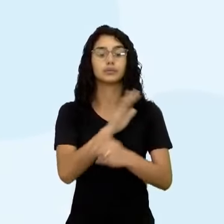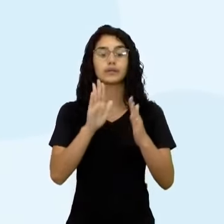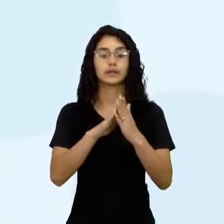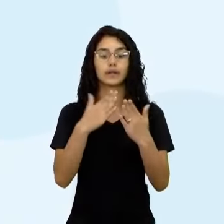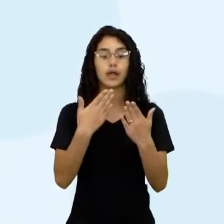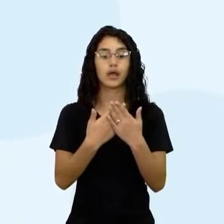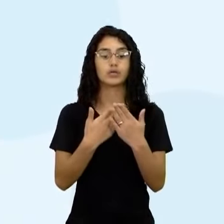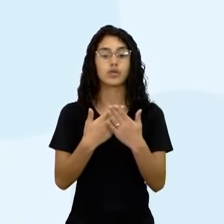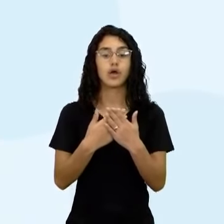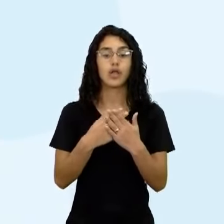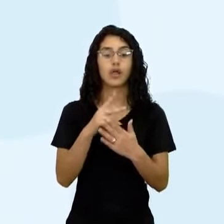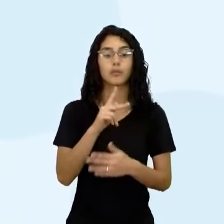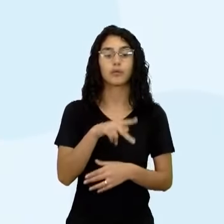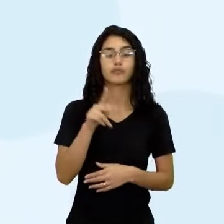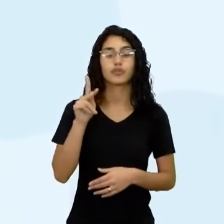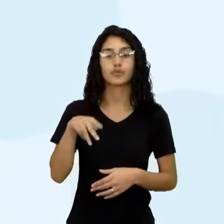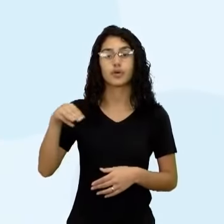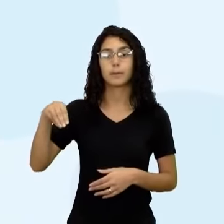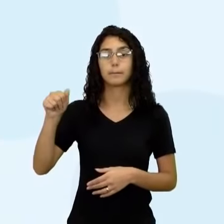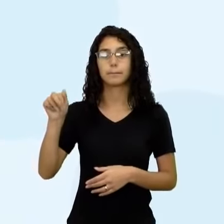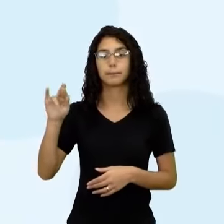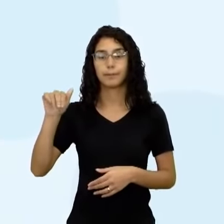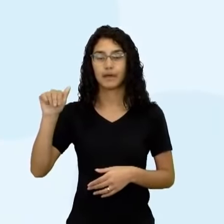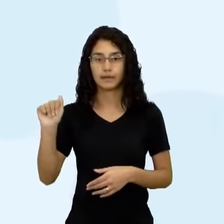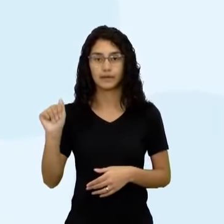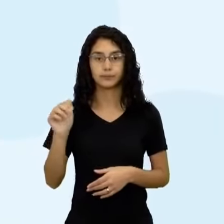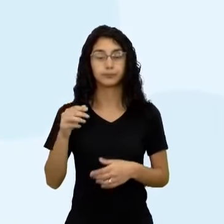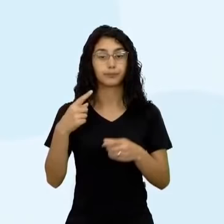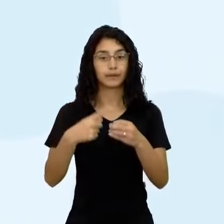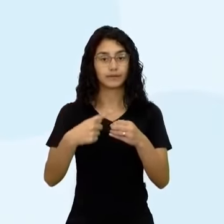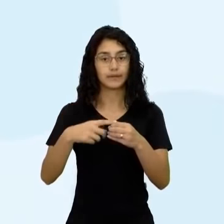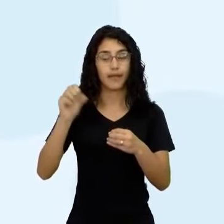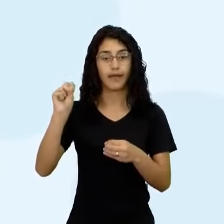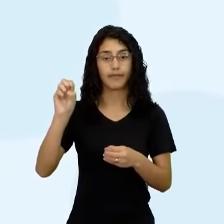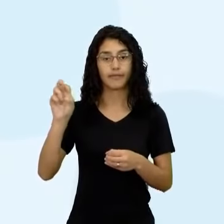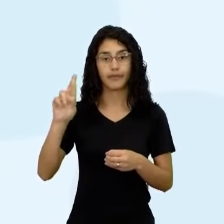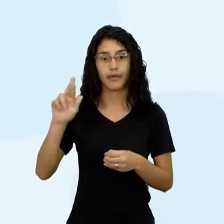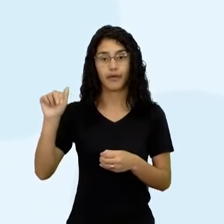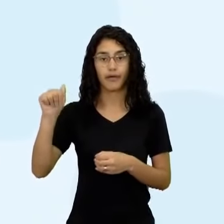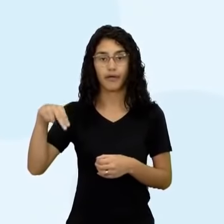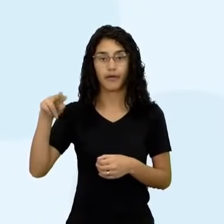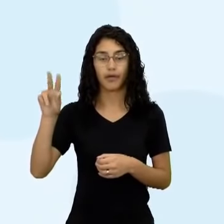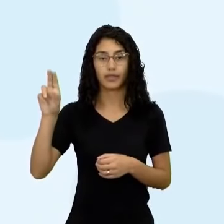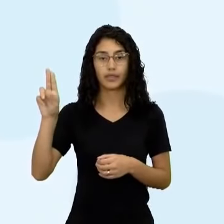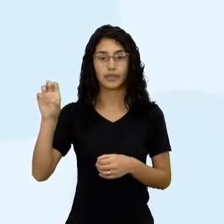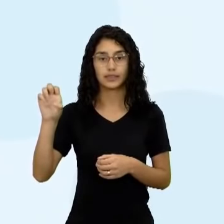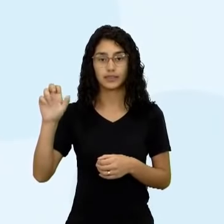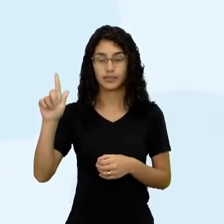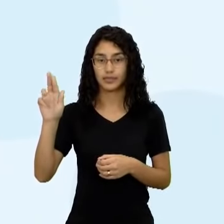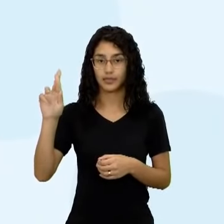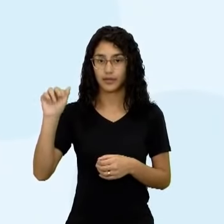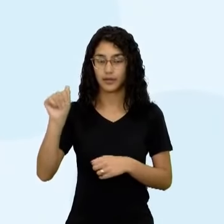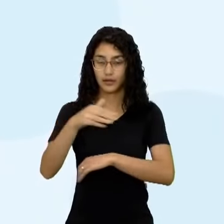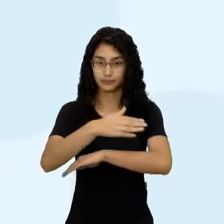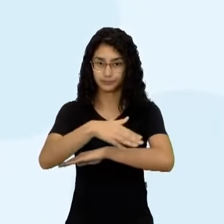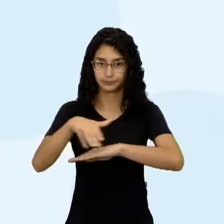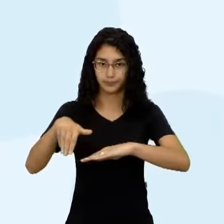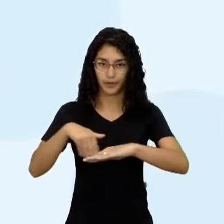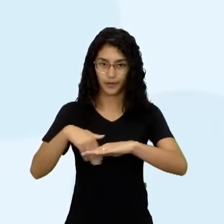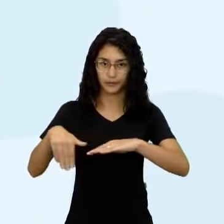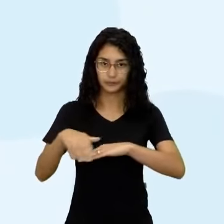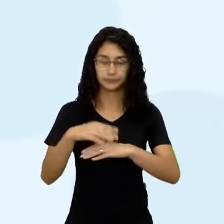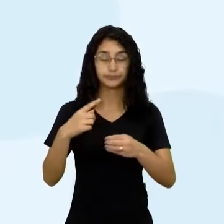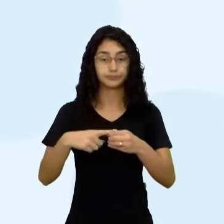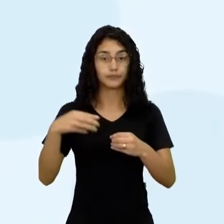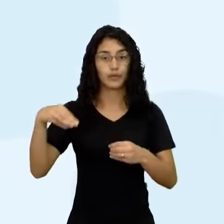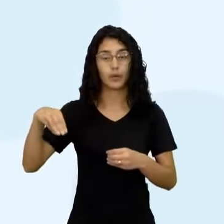Estadual Professora Maria do Carmo de Godoy lá de Serra Negra o Godoy Ramos né não é Serra Negra o bairro é lá de Mogi Mirim tá